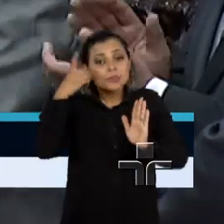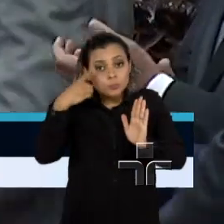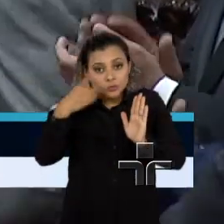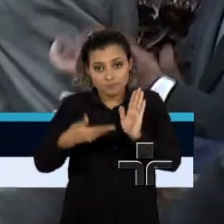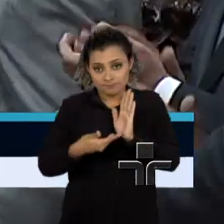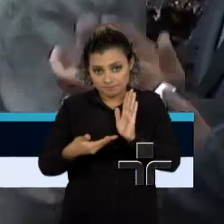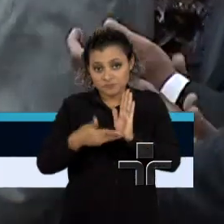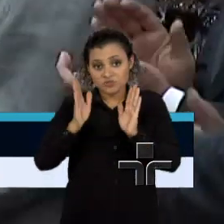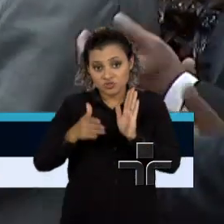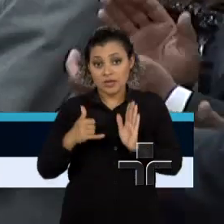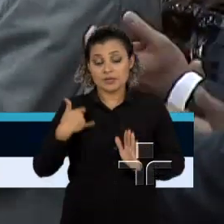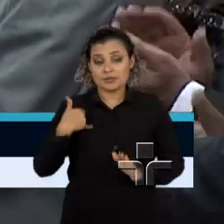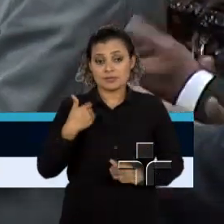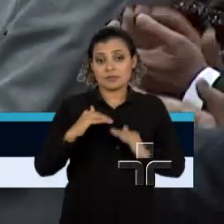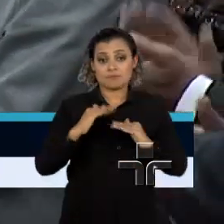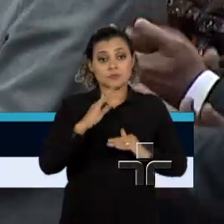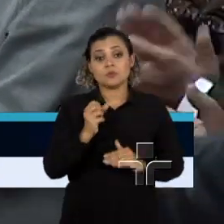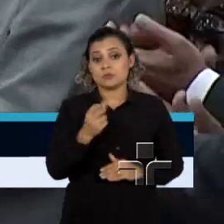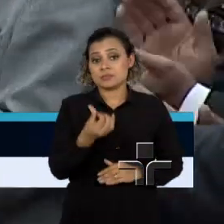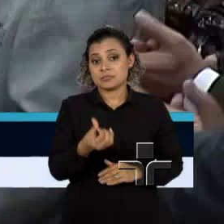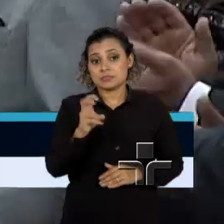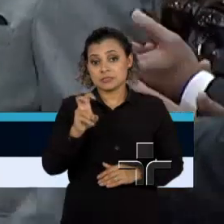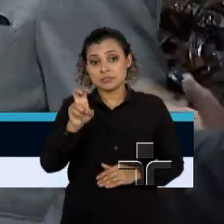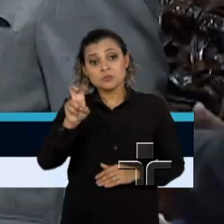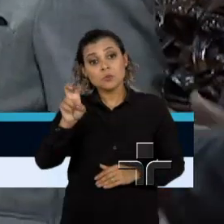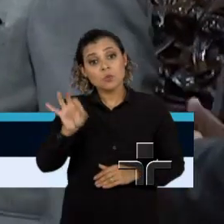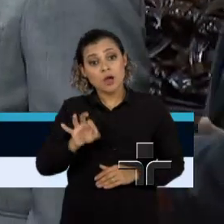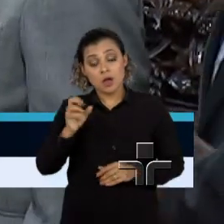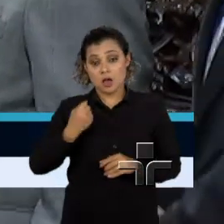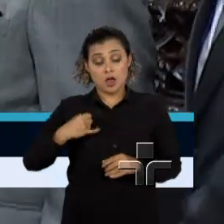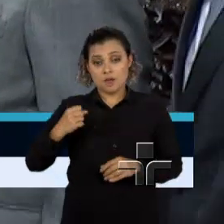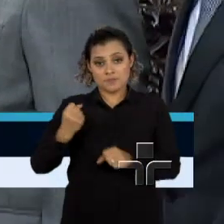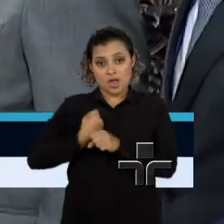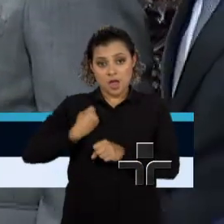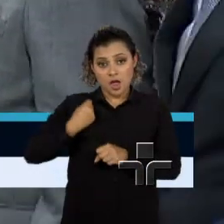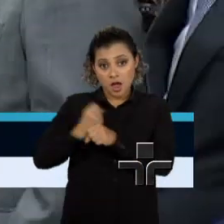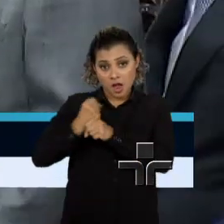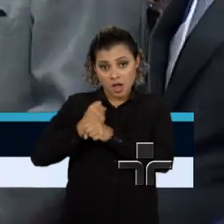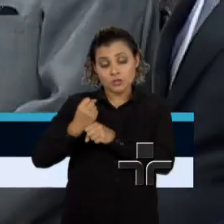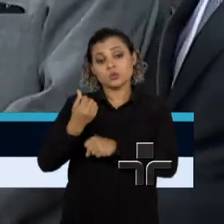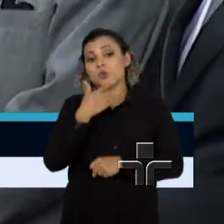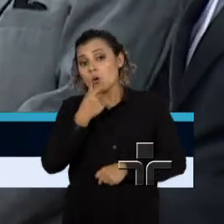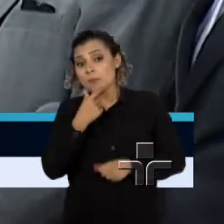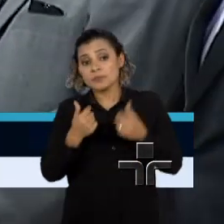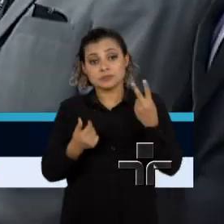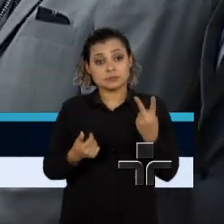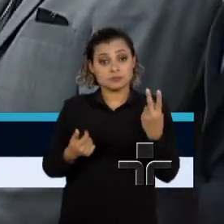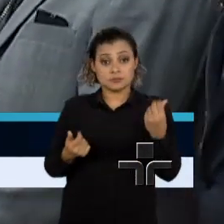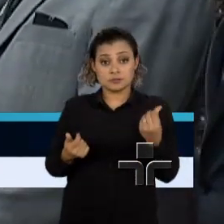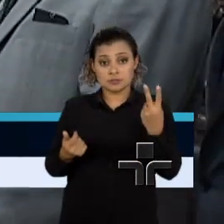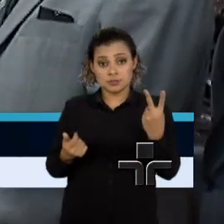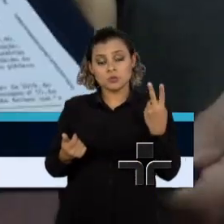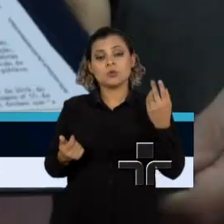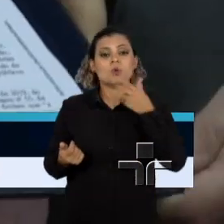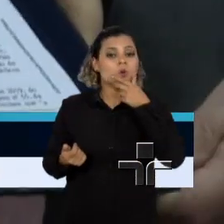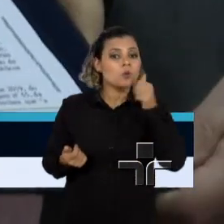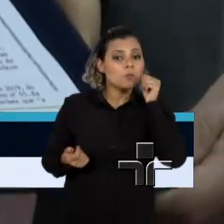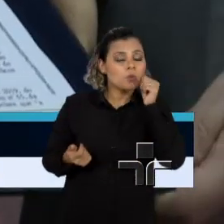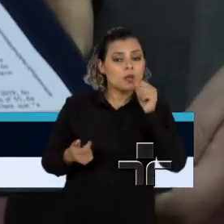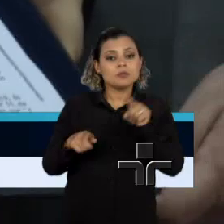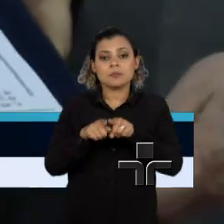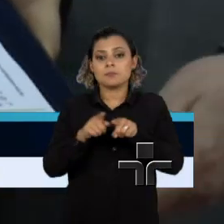como a idade mínima de 65 anos para homens e 62 para mulheres. Mas o senador Tasso